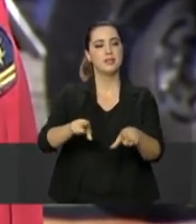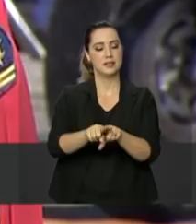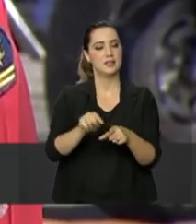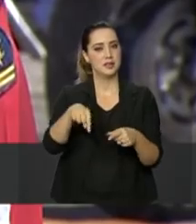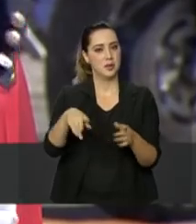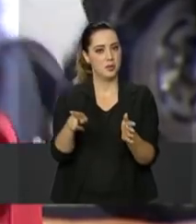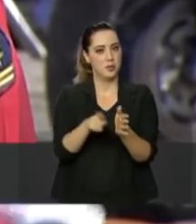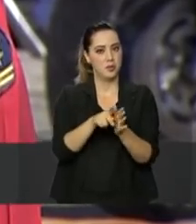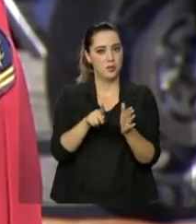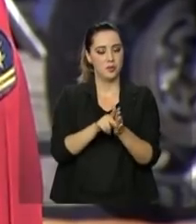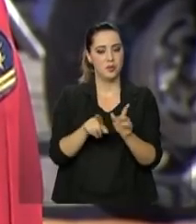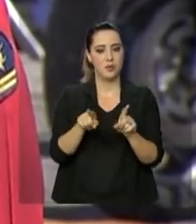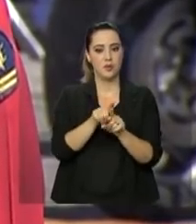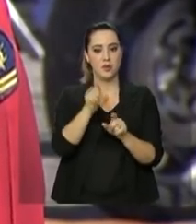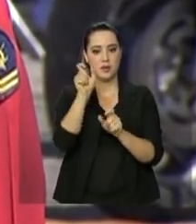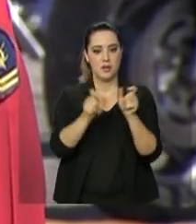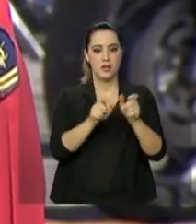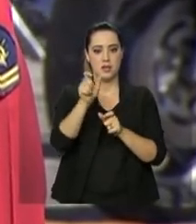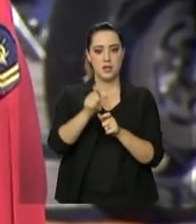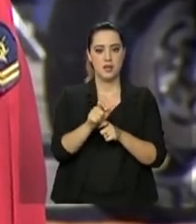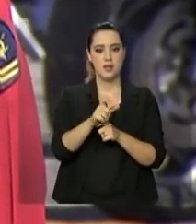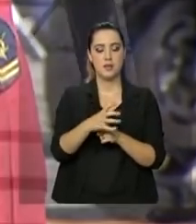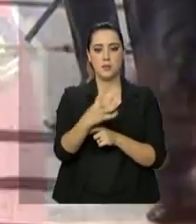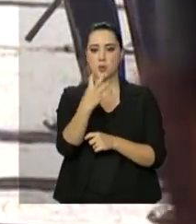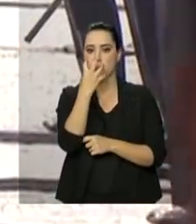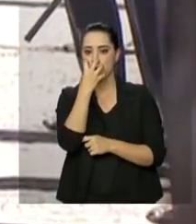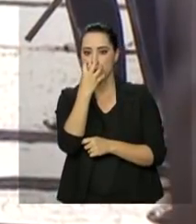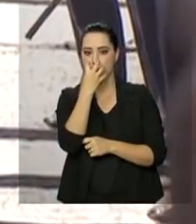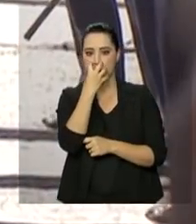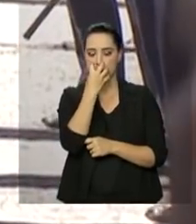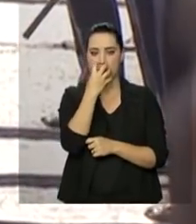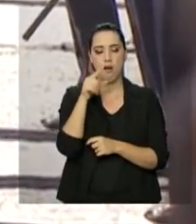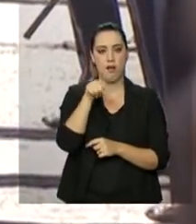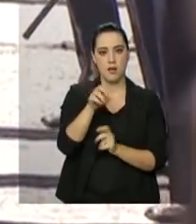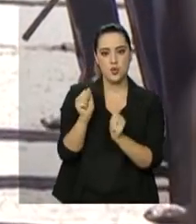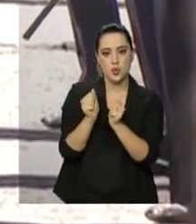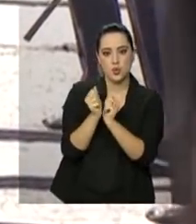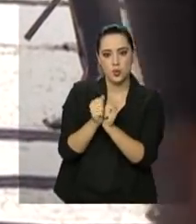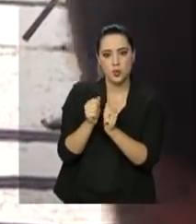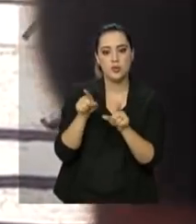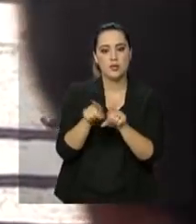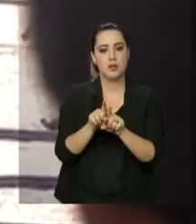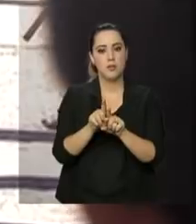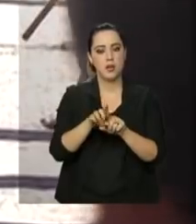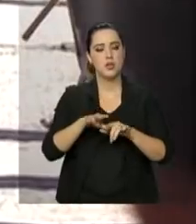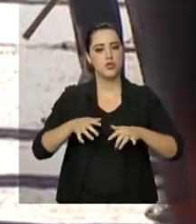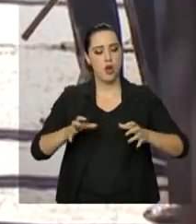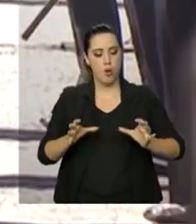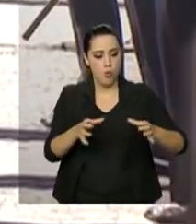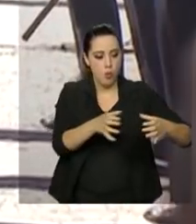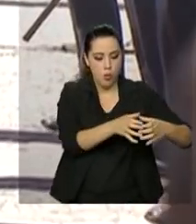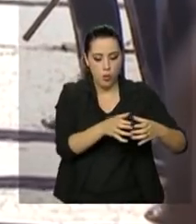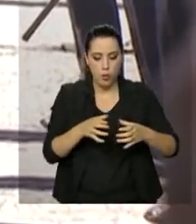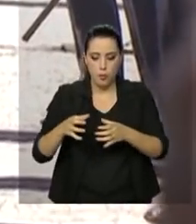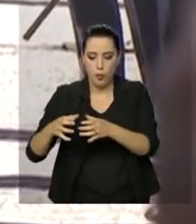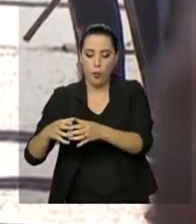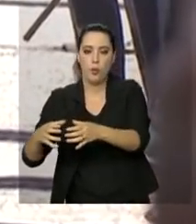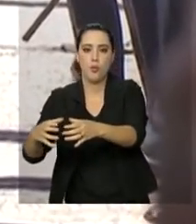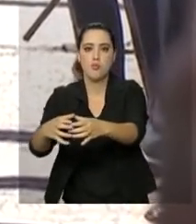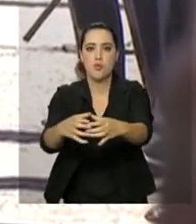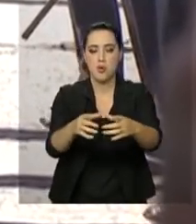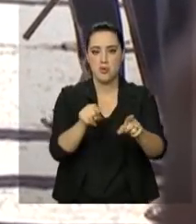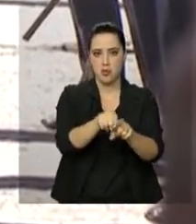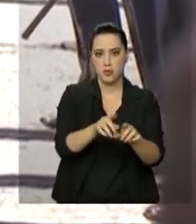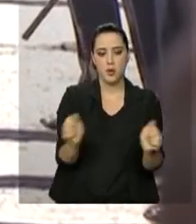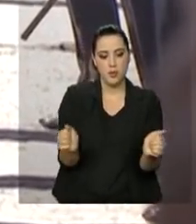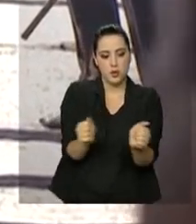de Brasília e os sinófilos com os cães de guerra também pertencentes a este grupamento, já se posicionando para incorporar